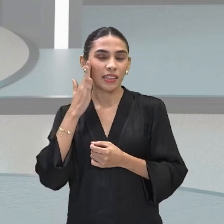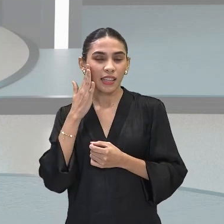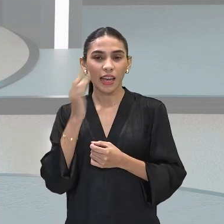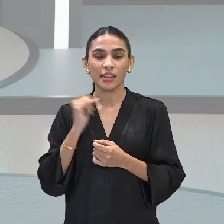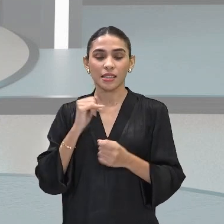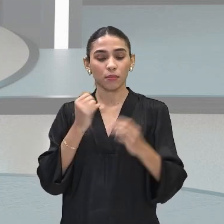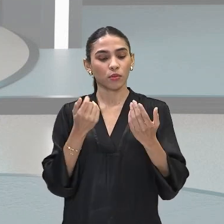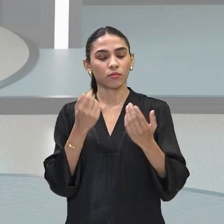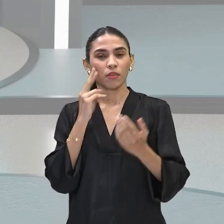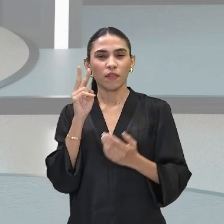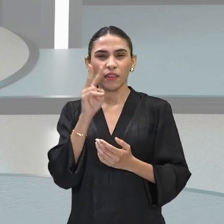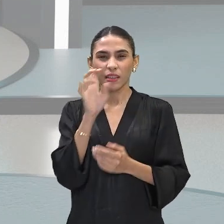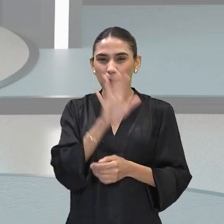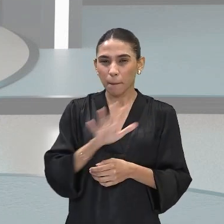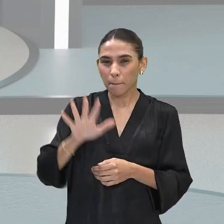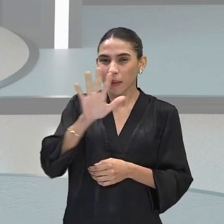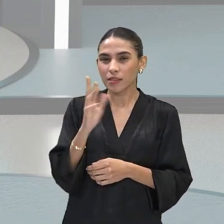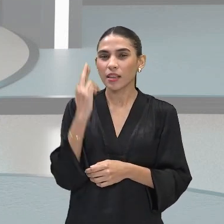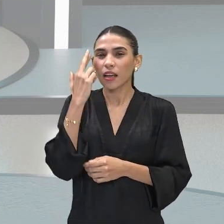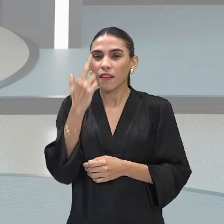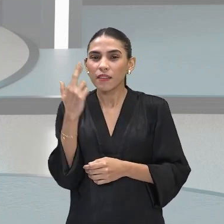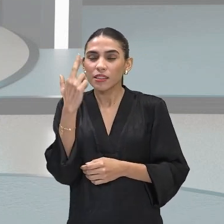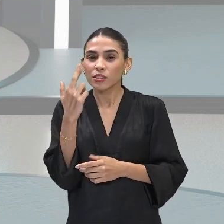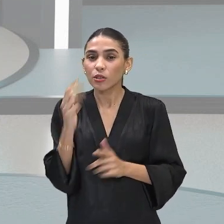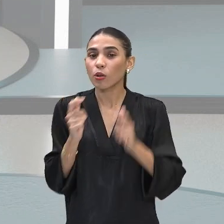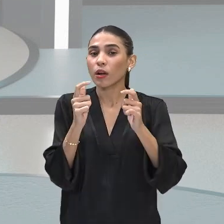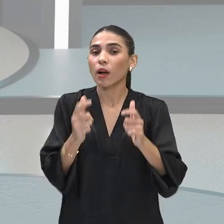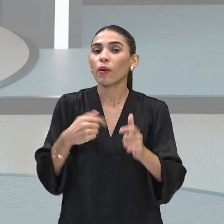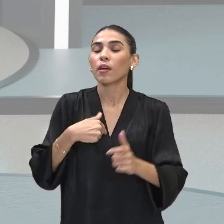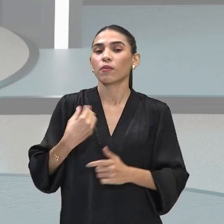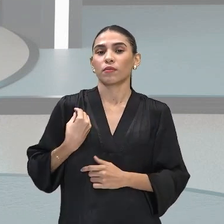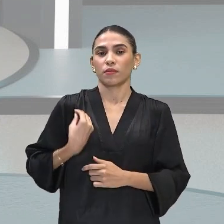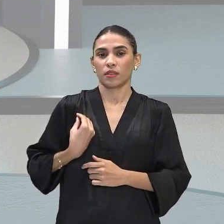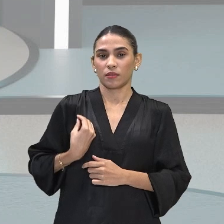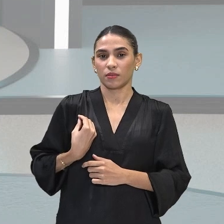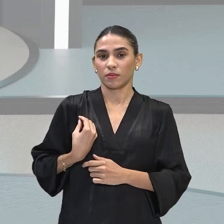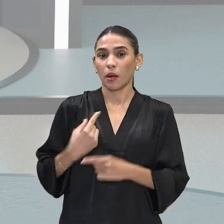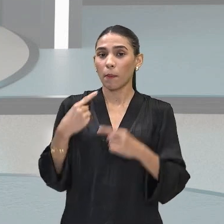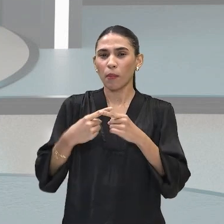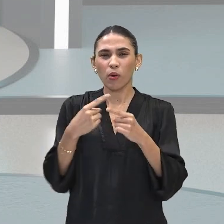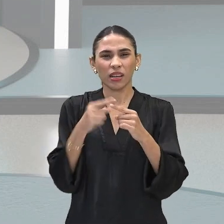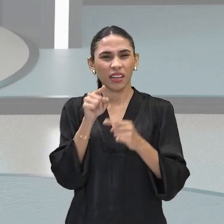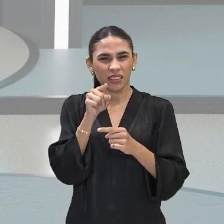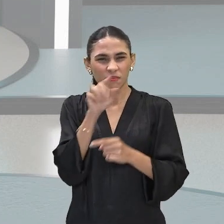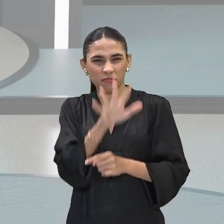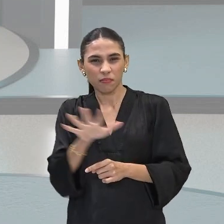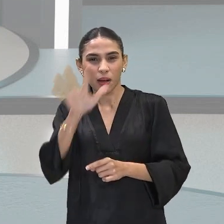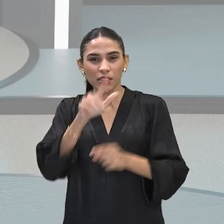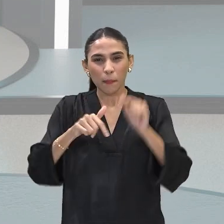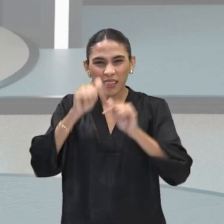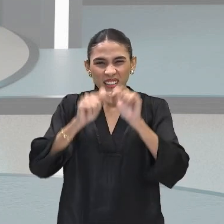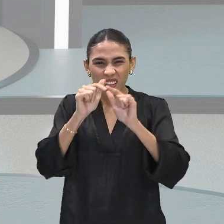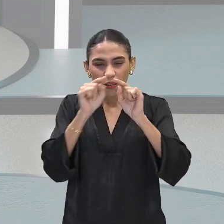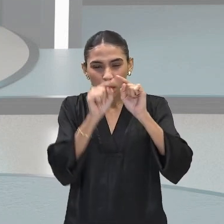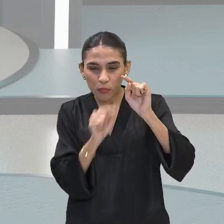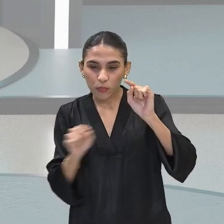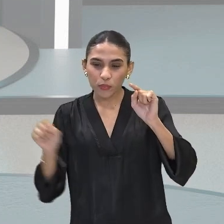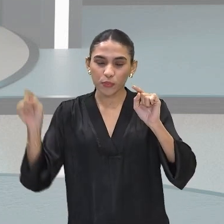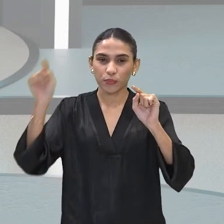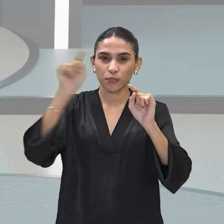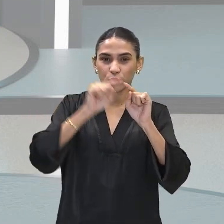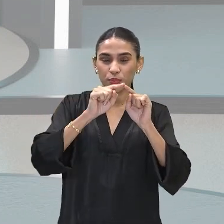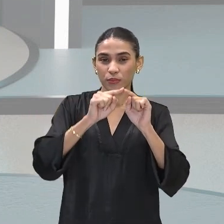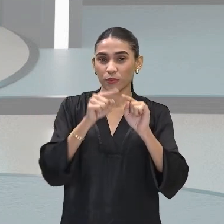te levando a refletir onde estou. Por que isso no meio, É algo que